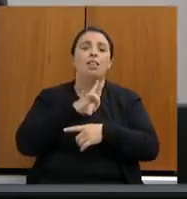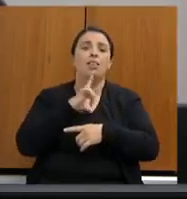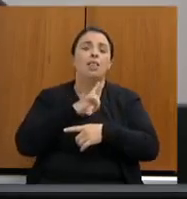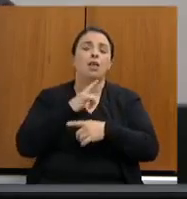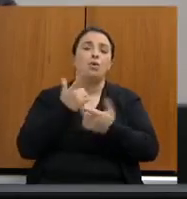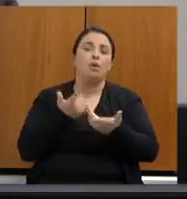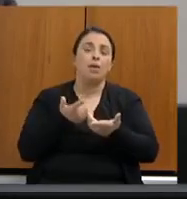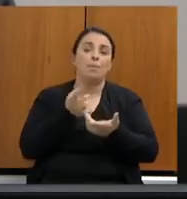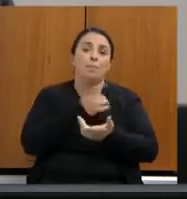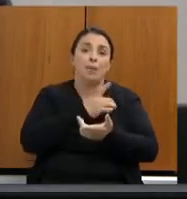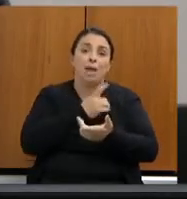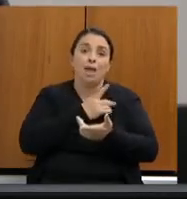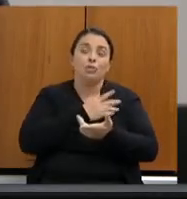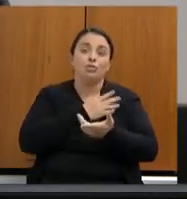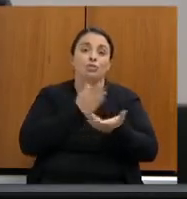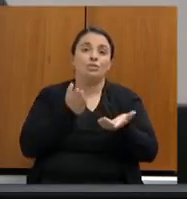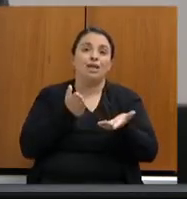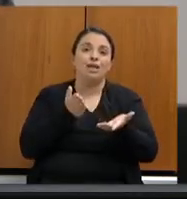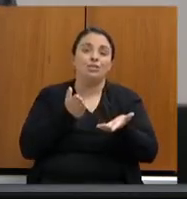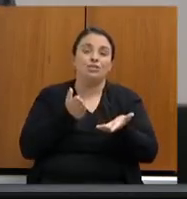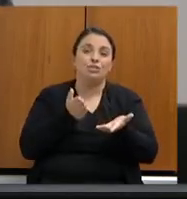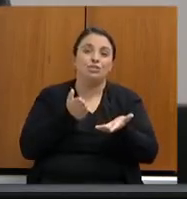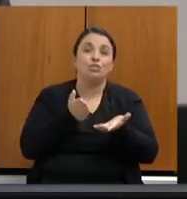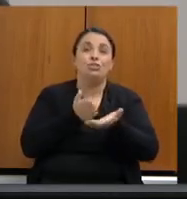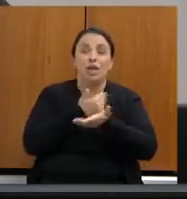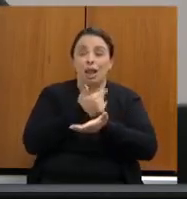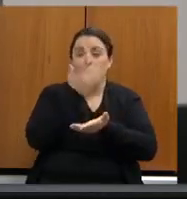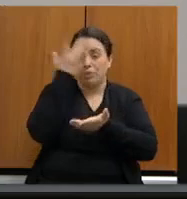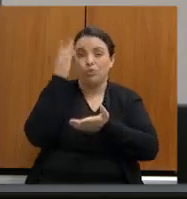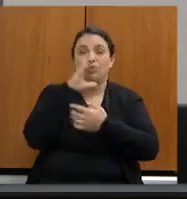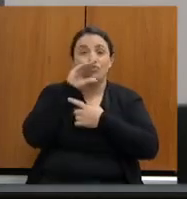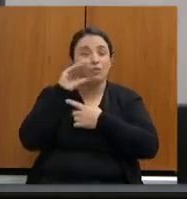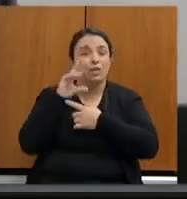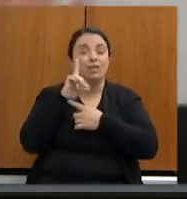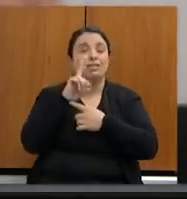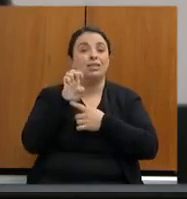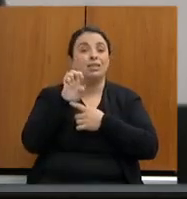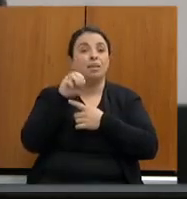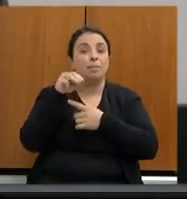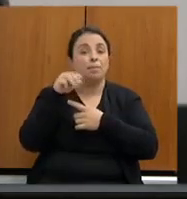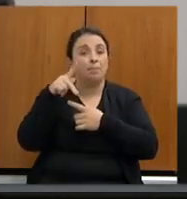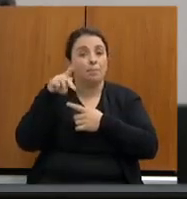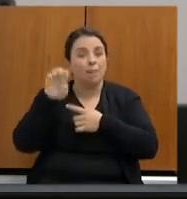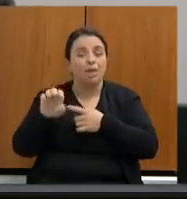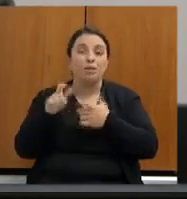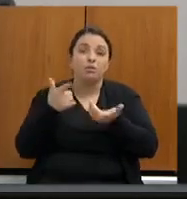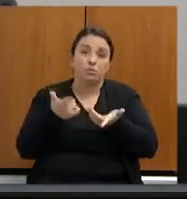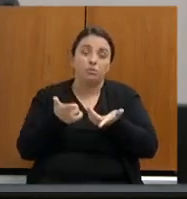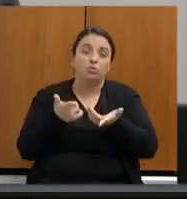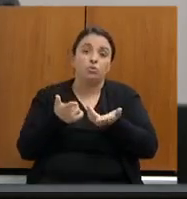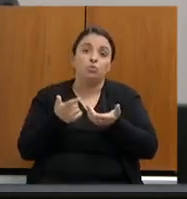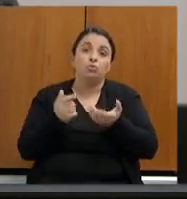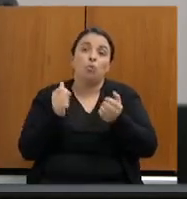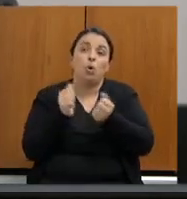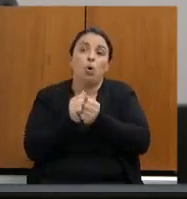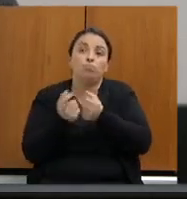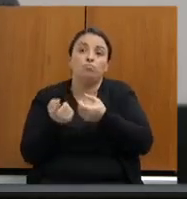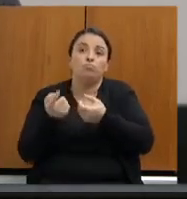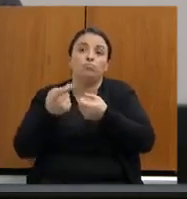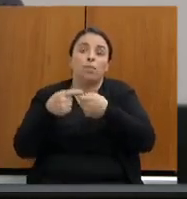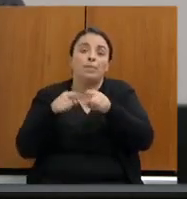remoções de servidores do depen por causa desse tempo de sessão junto com Instituto Elo esse seria o penúltimo